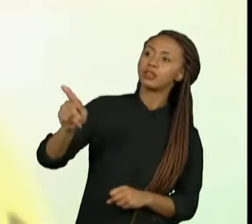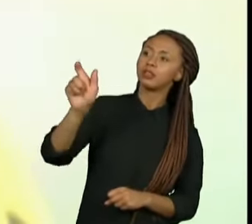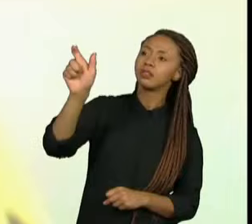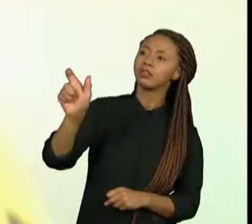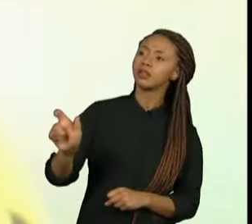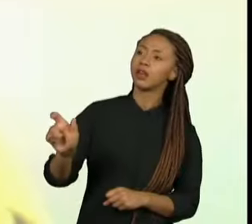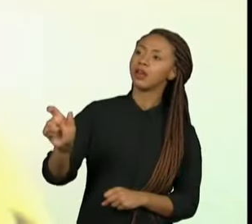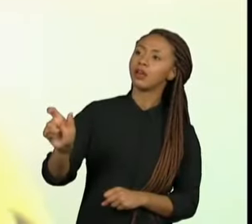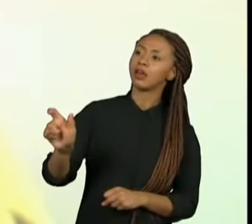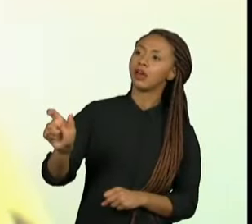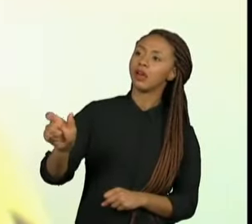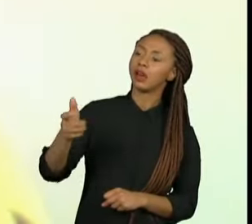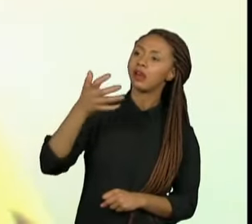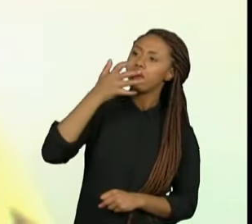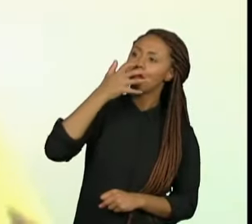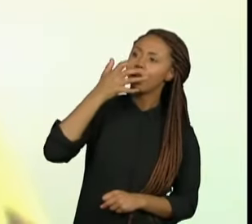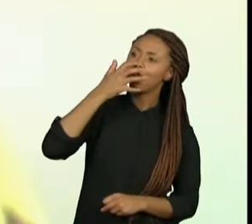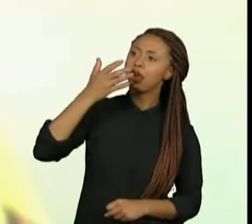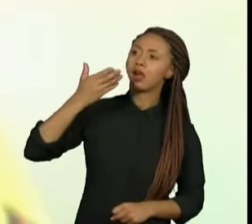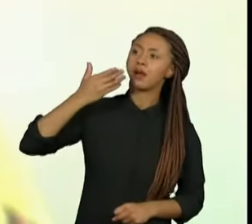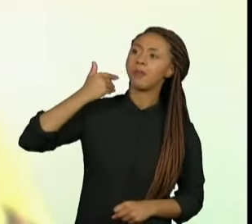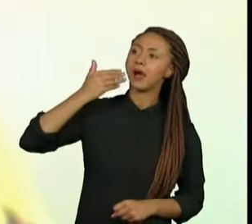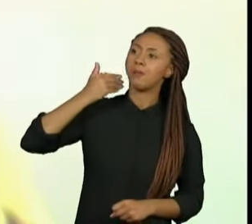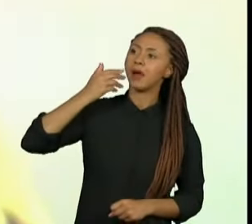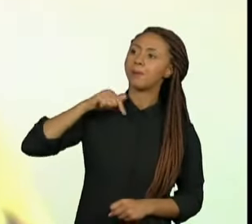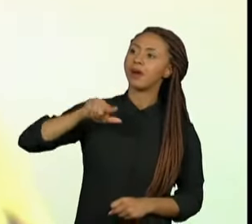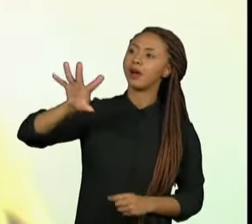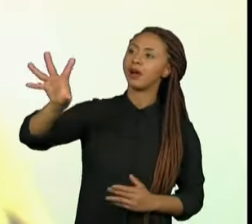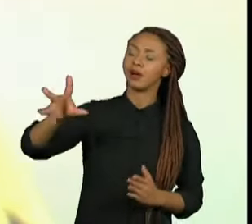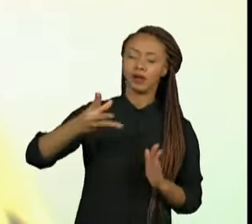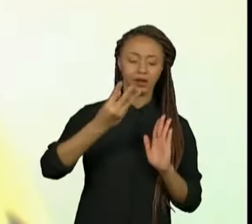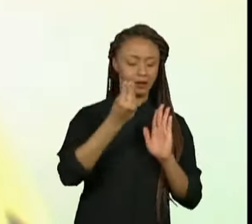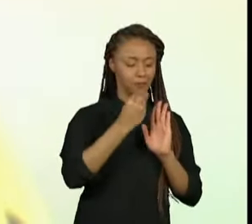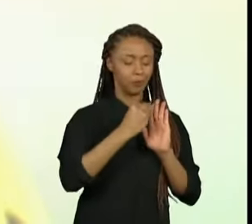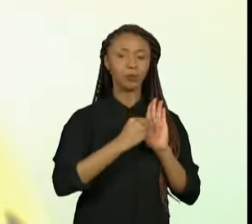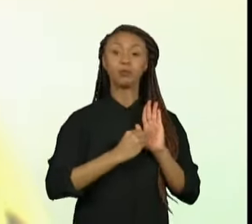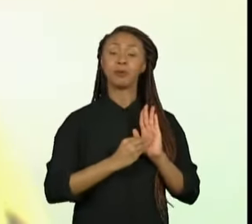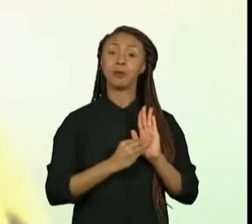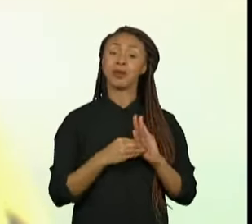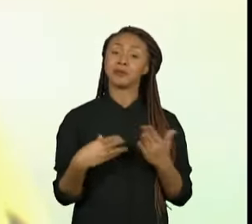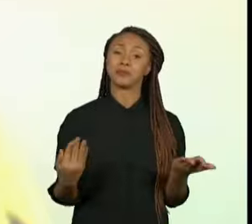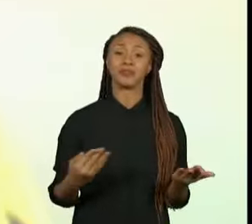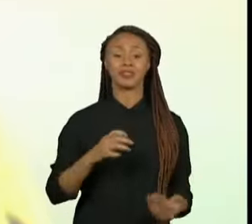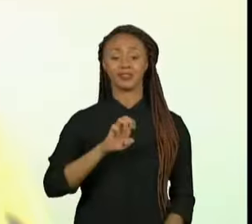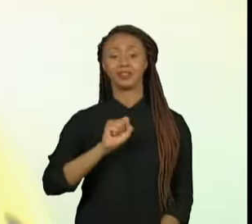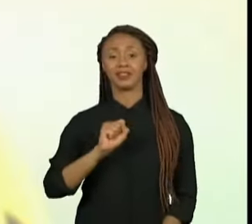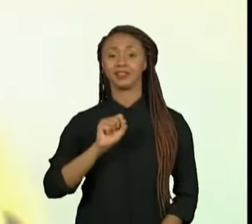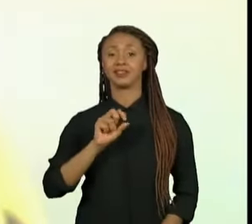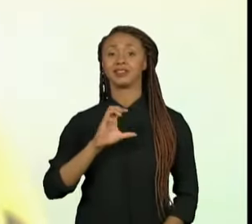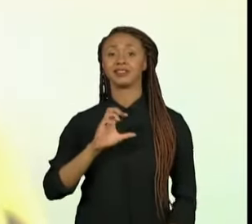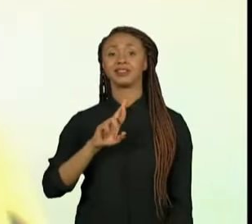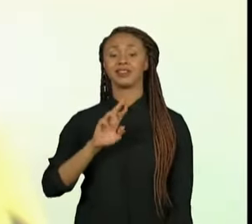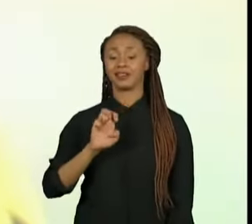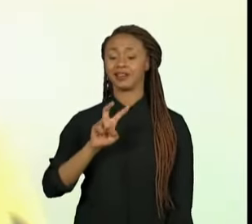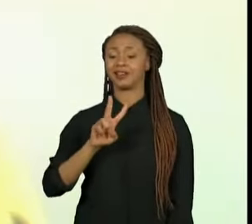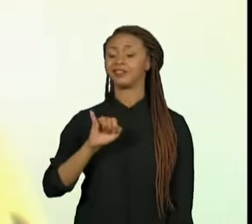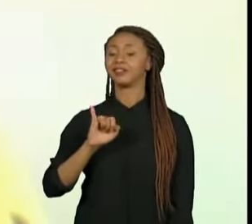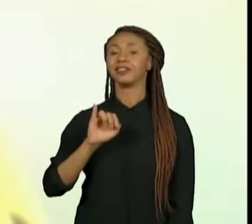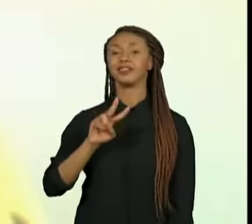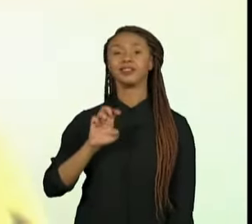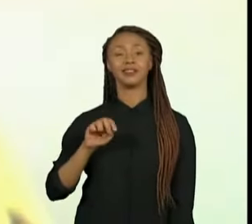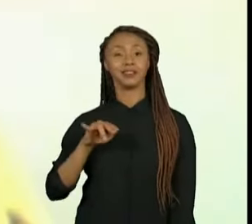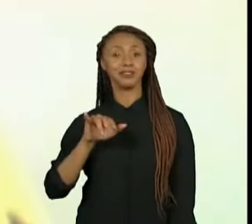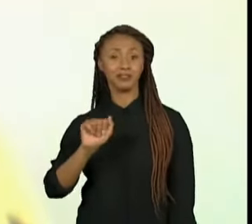e transformar essa vivência em escrita. E a escrevivência é muito isso, né? É uma escrita